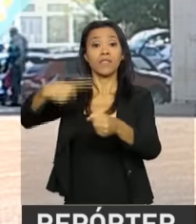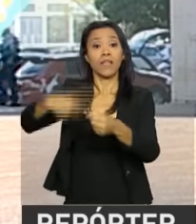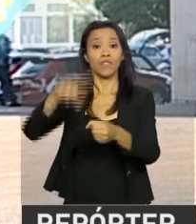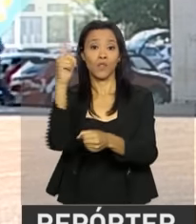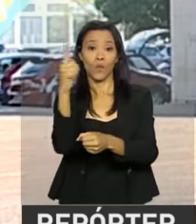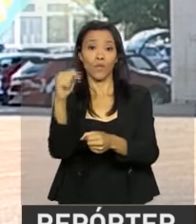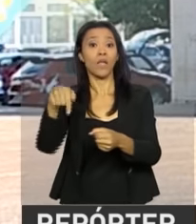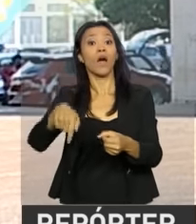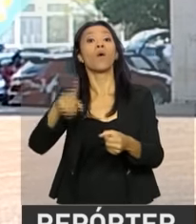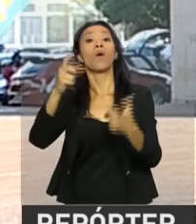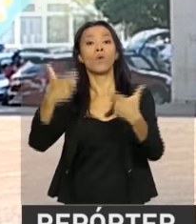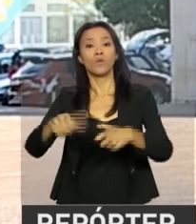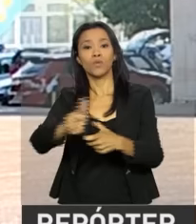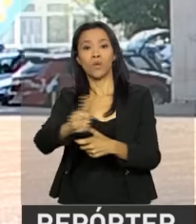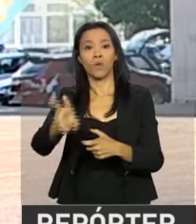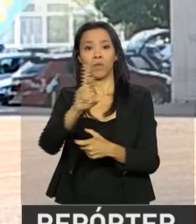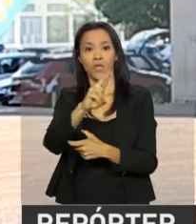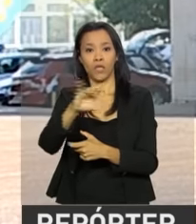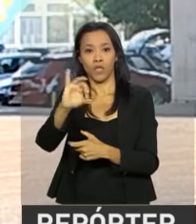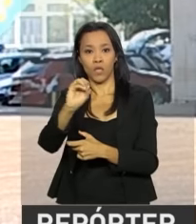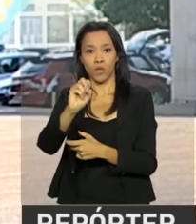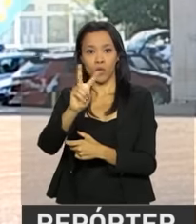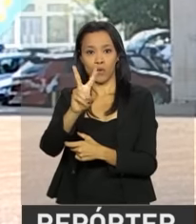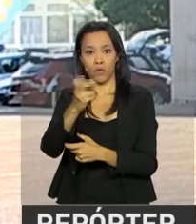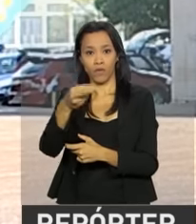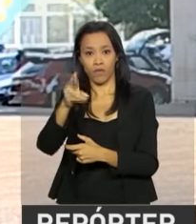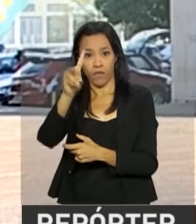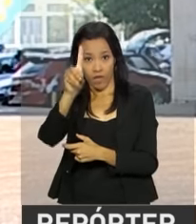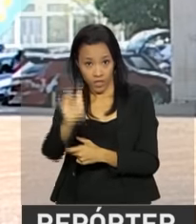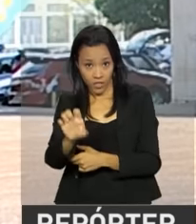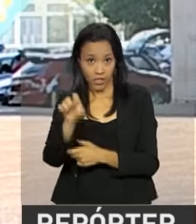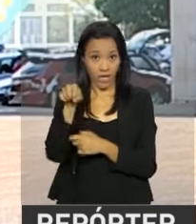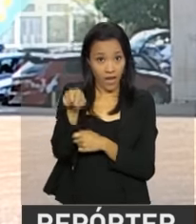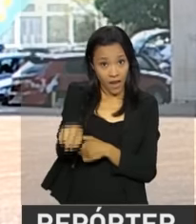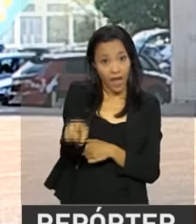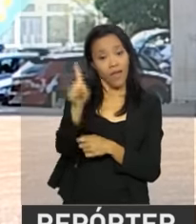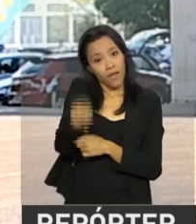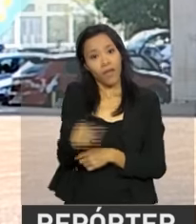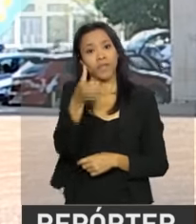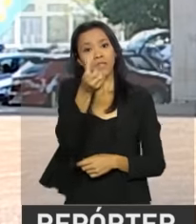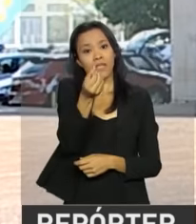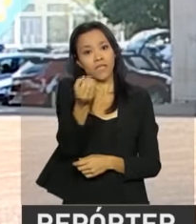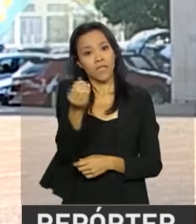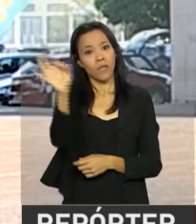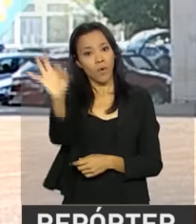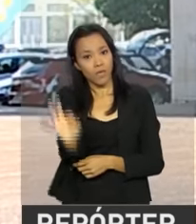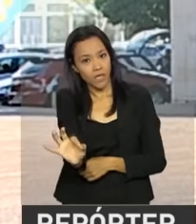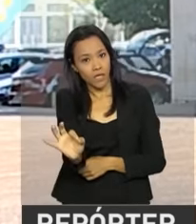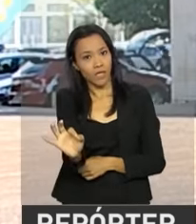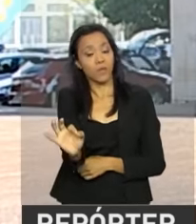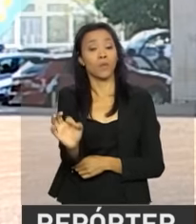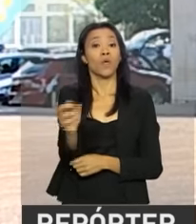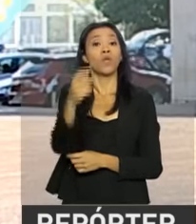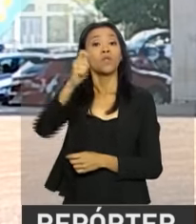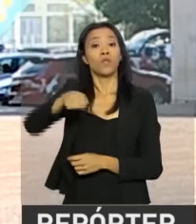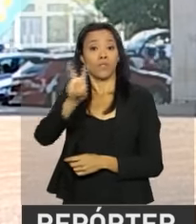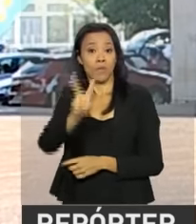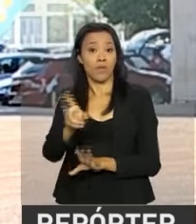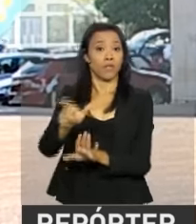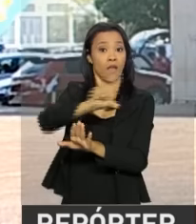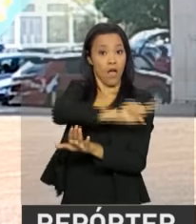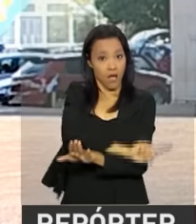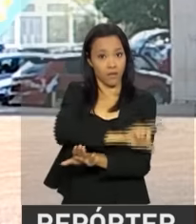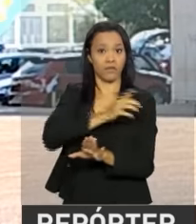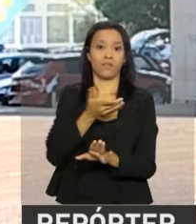sediou o teste piloto do desligamento, esse percentual já era de 60% 2 meses antes da mudança. No